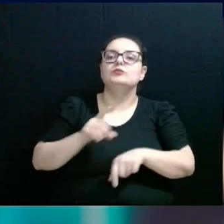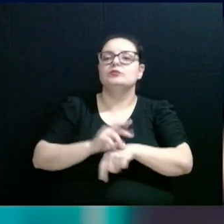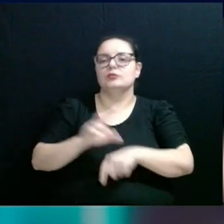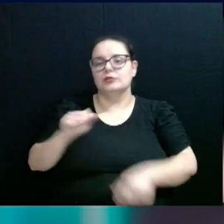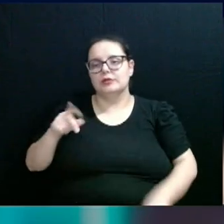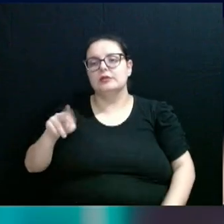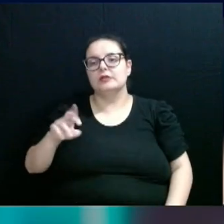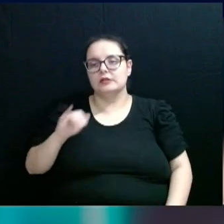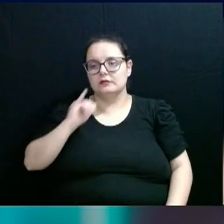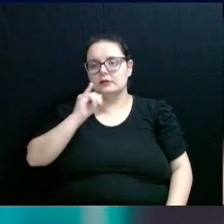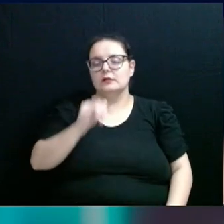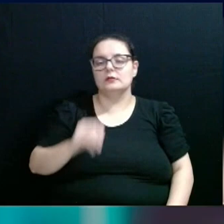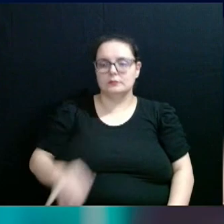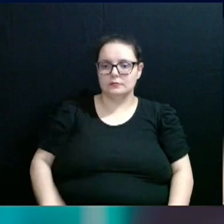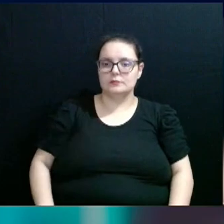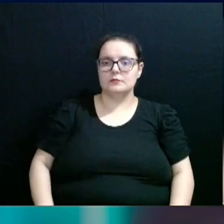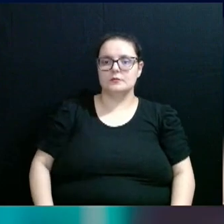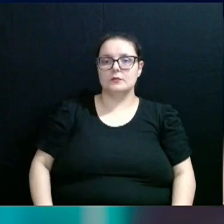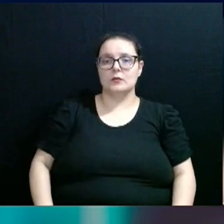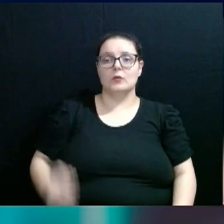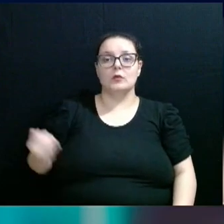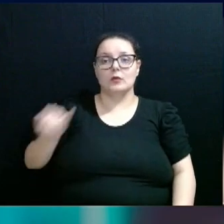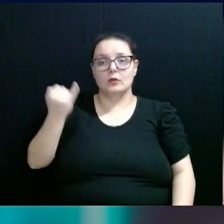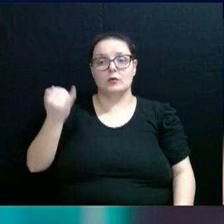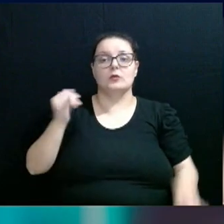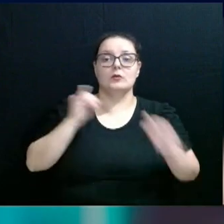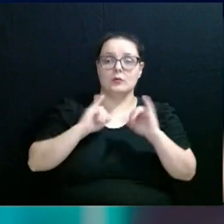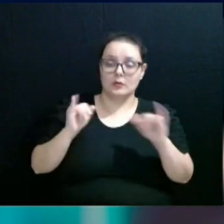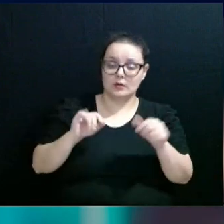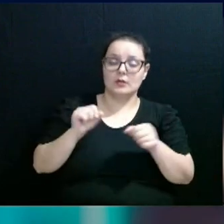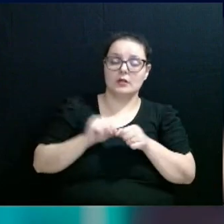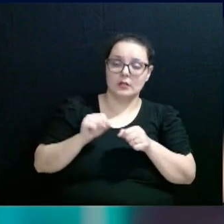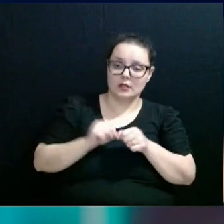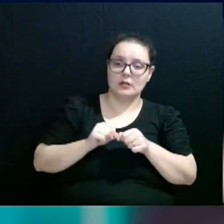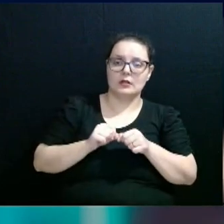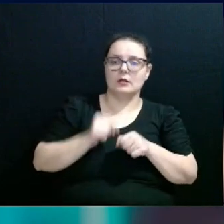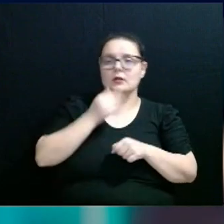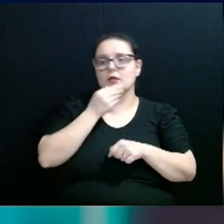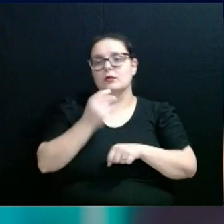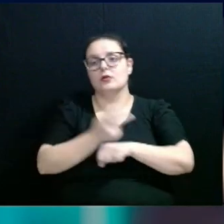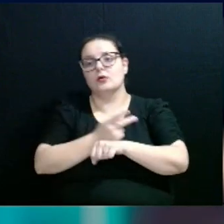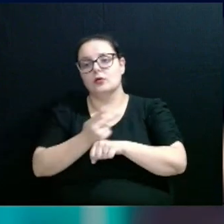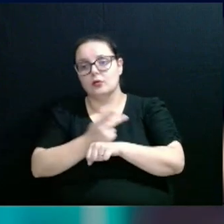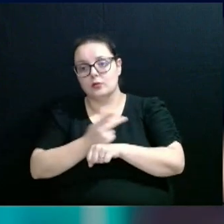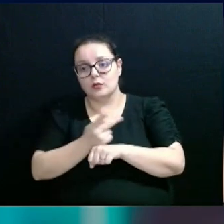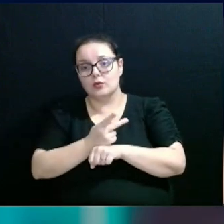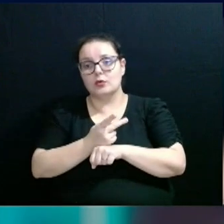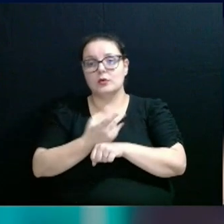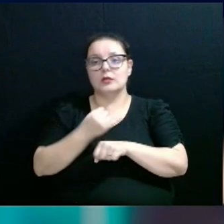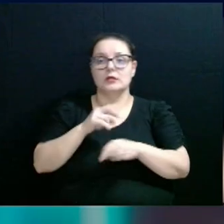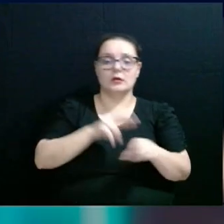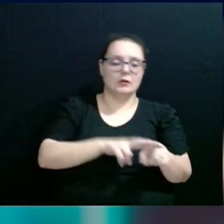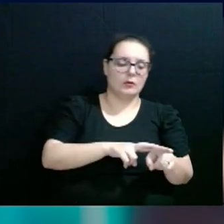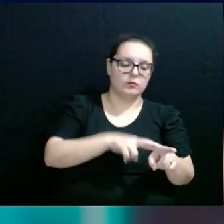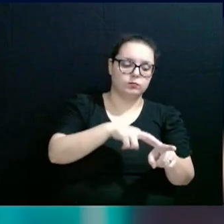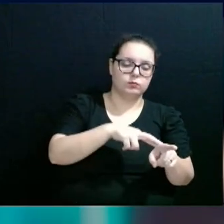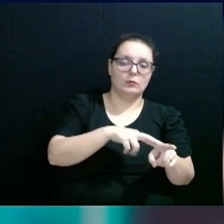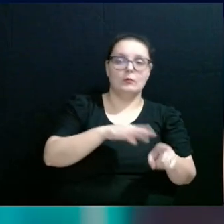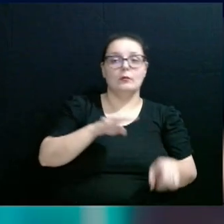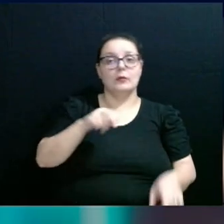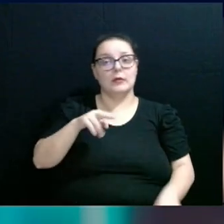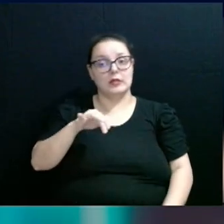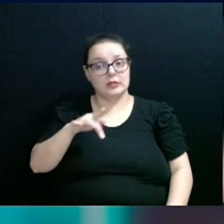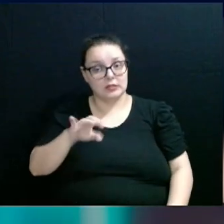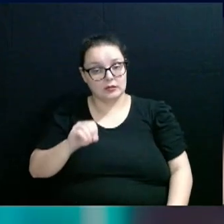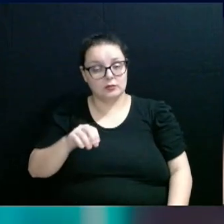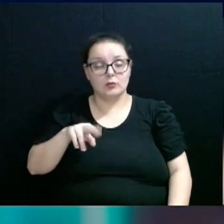que o interessante é fazer campanhas para que os homens procurem para ver se eles estão com um crescimento benigno ou maligno, mesmo